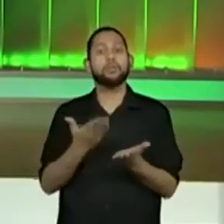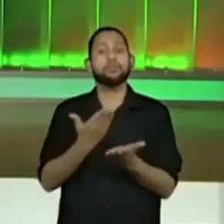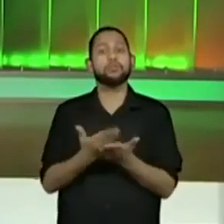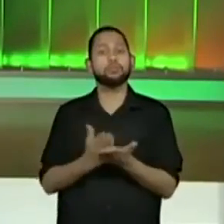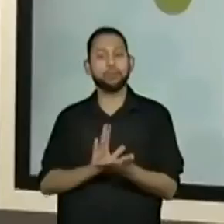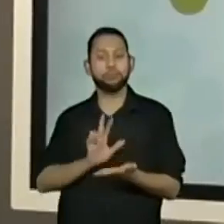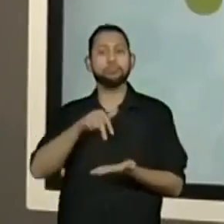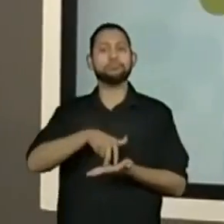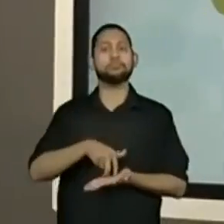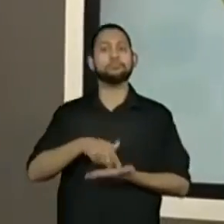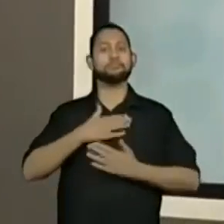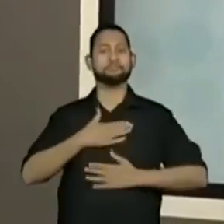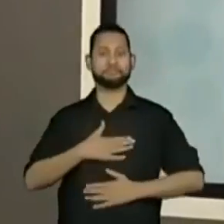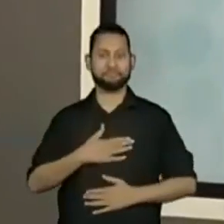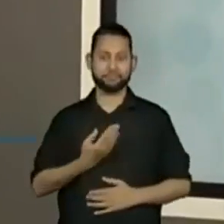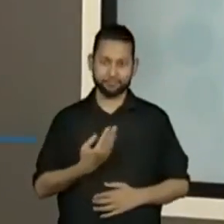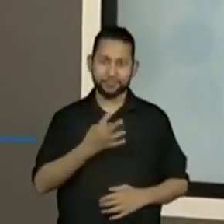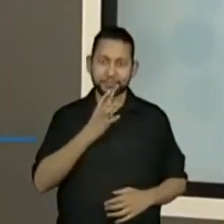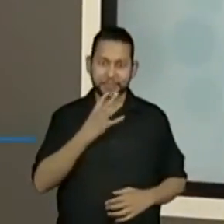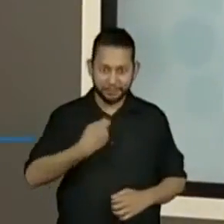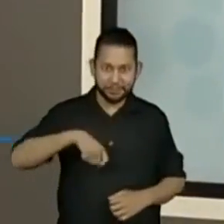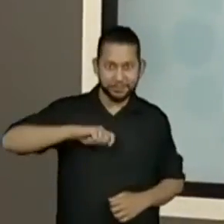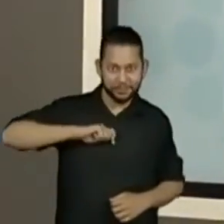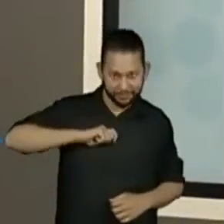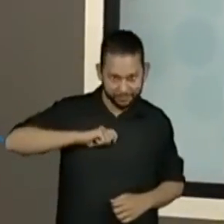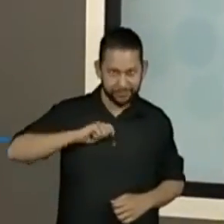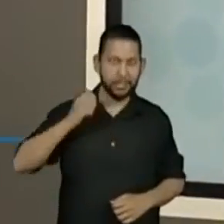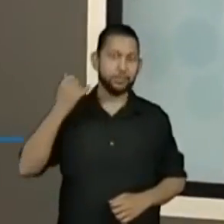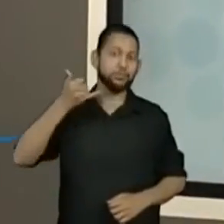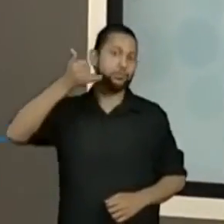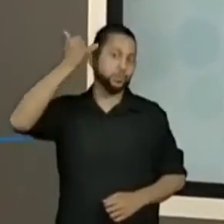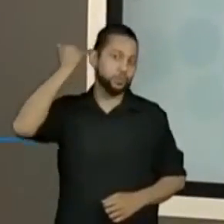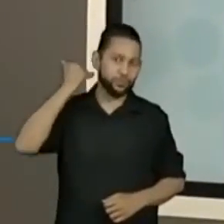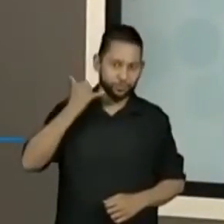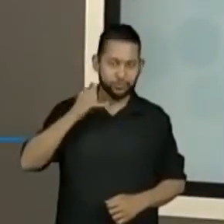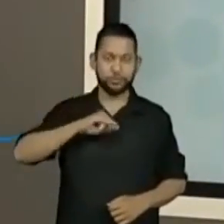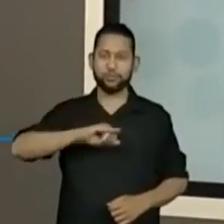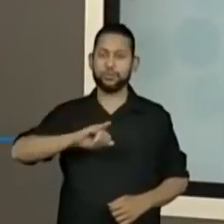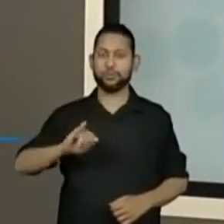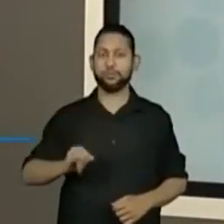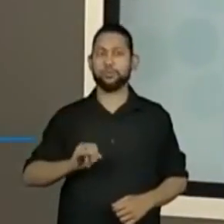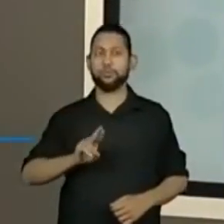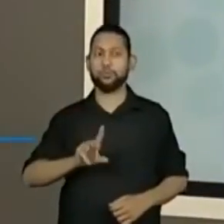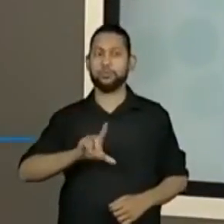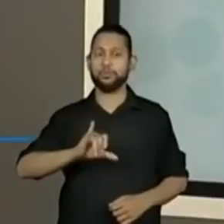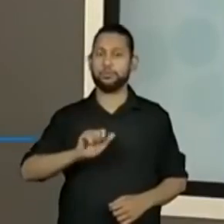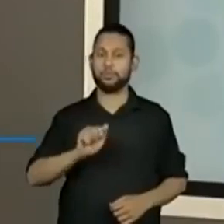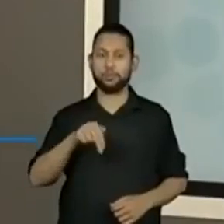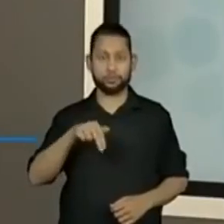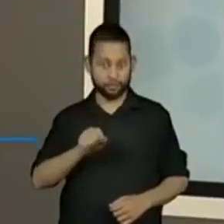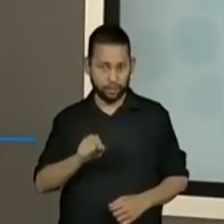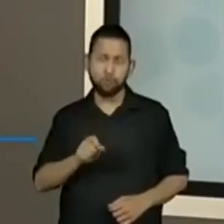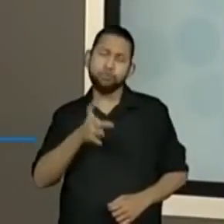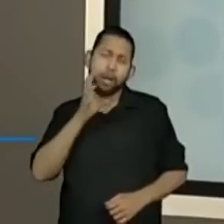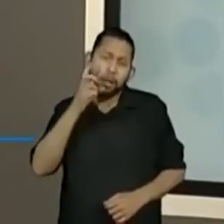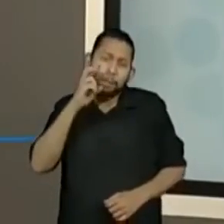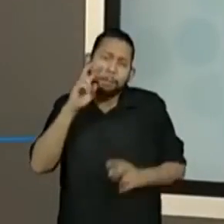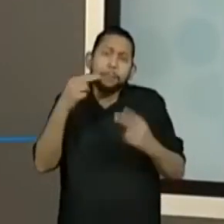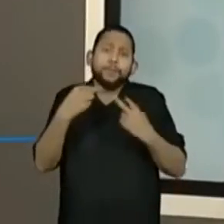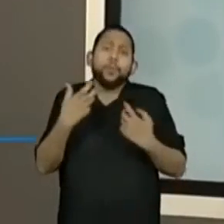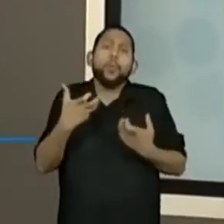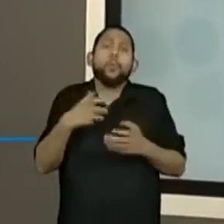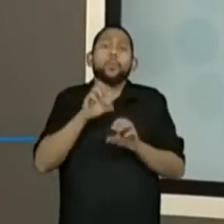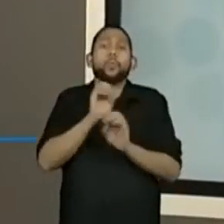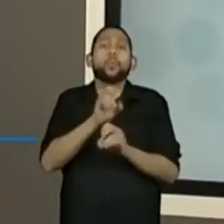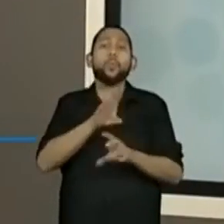estou bem também eu sou professora Juliana na deu você já me viram aqui em alguma aula de Geografia mas